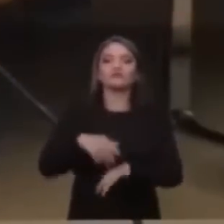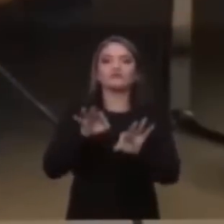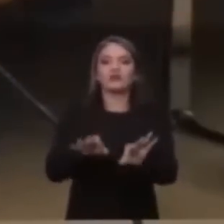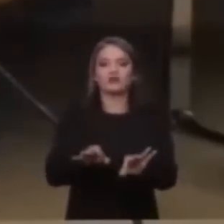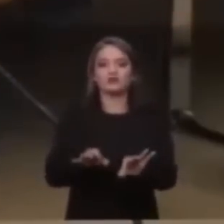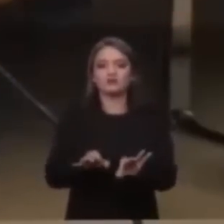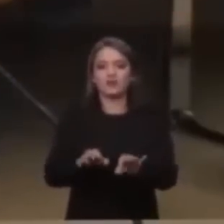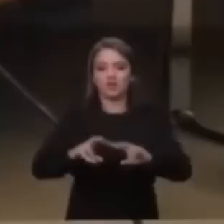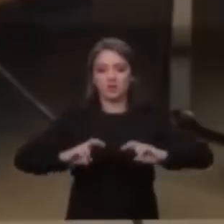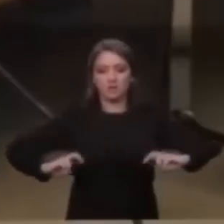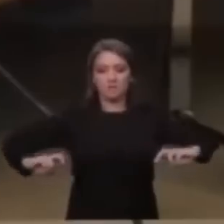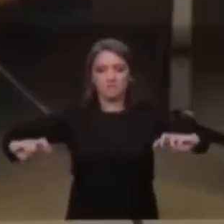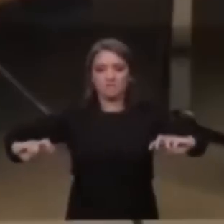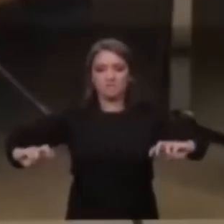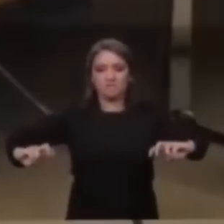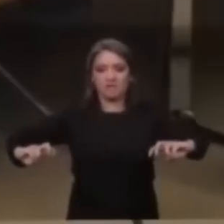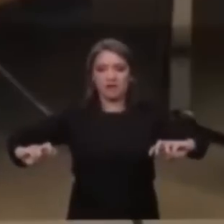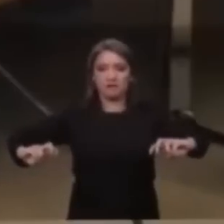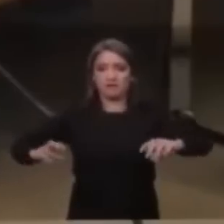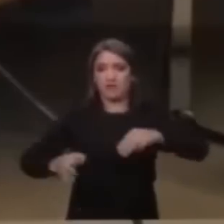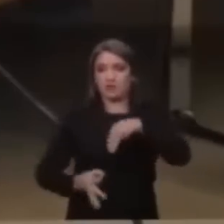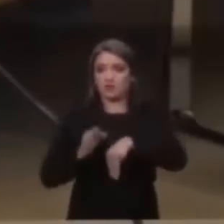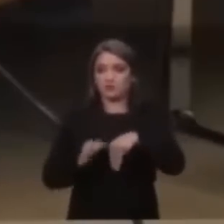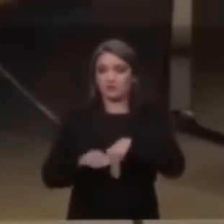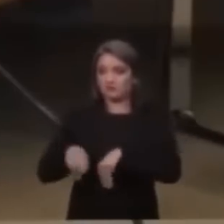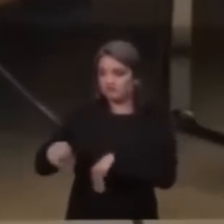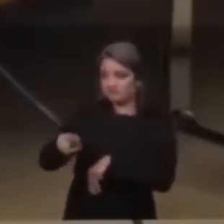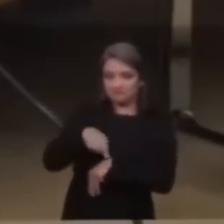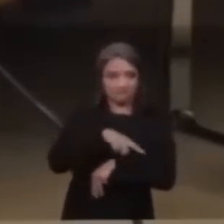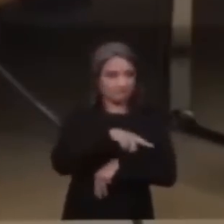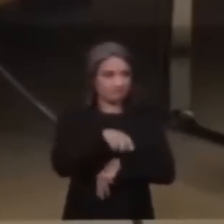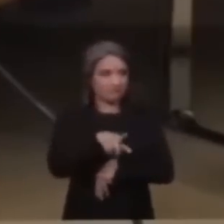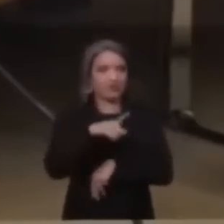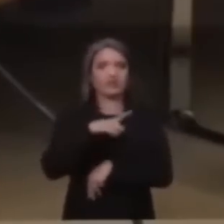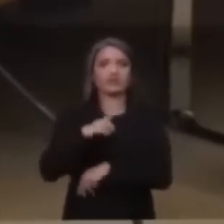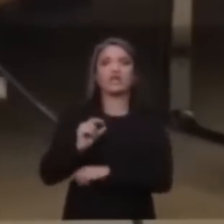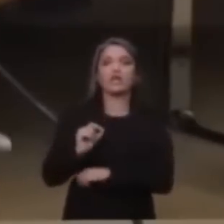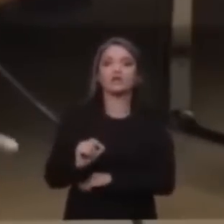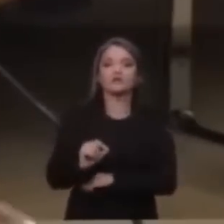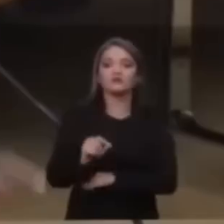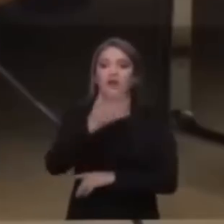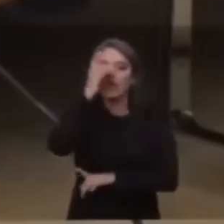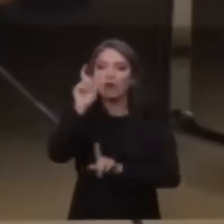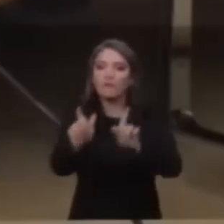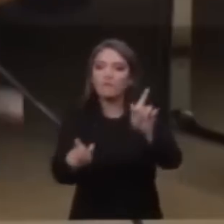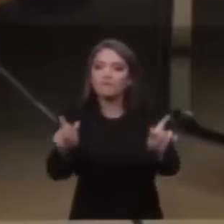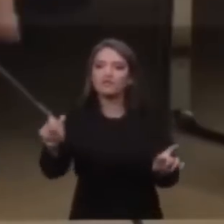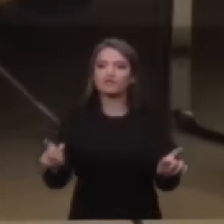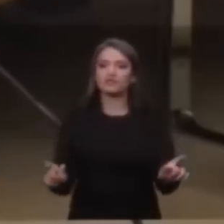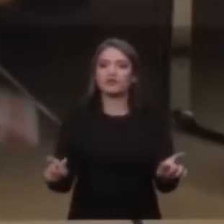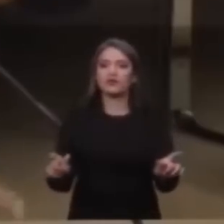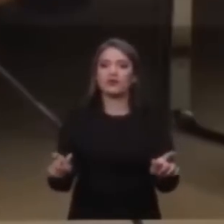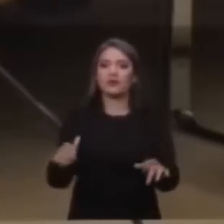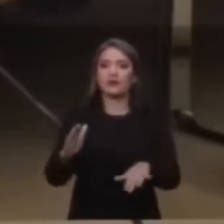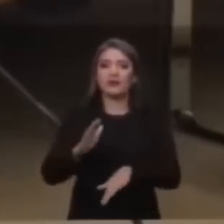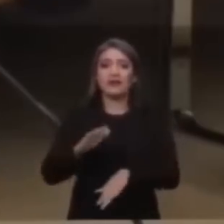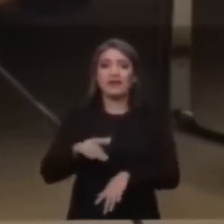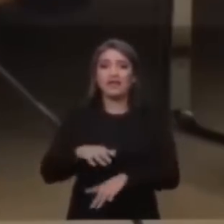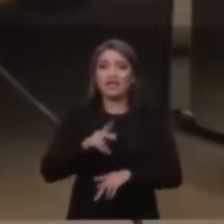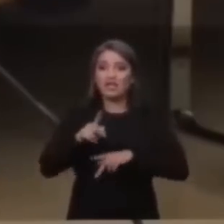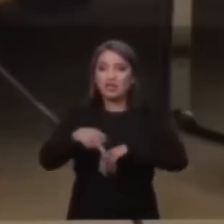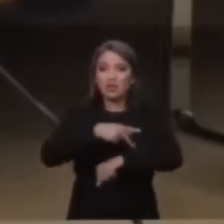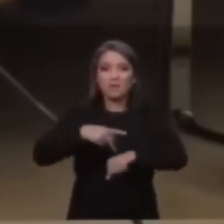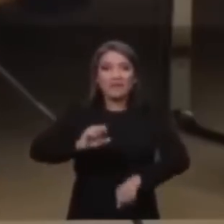lados seus ministros estão as pessoas mais odiadas